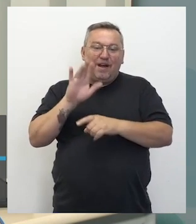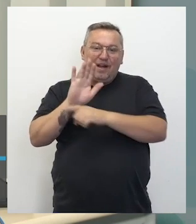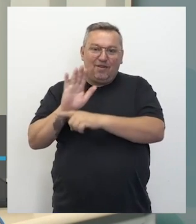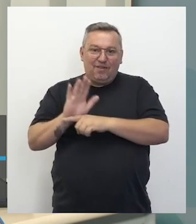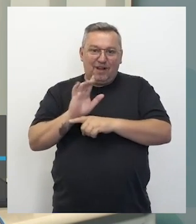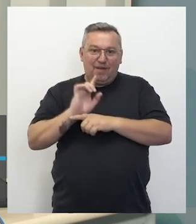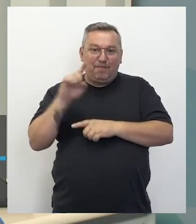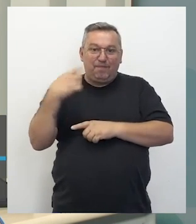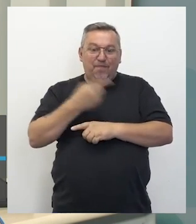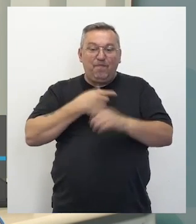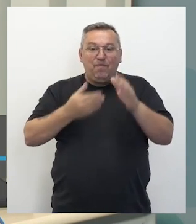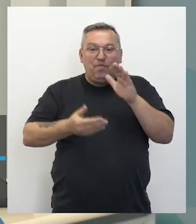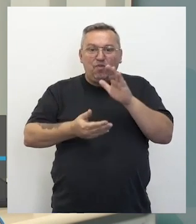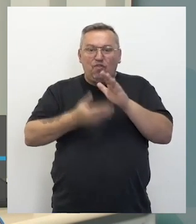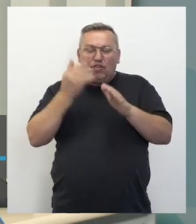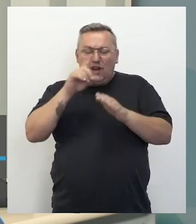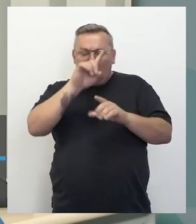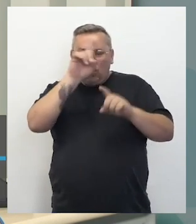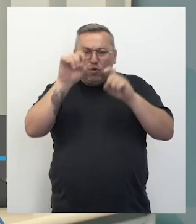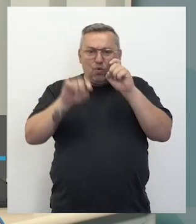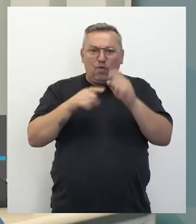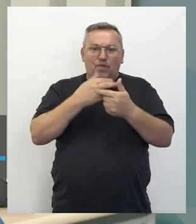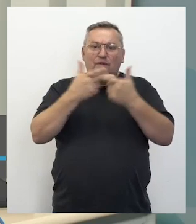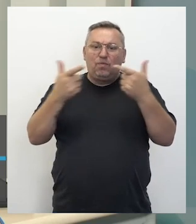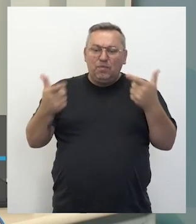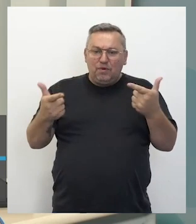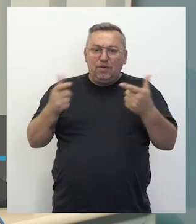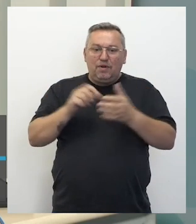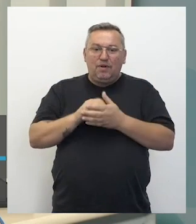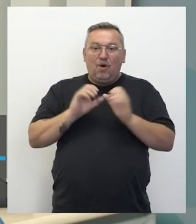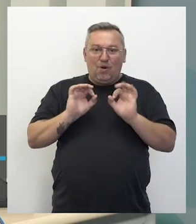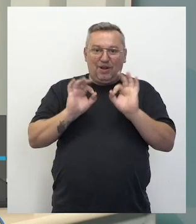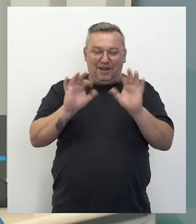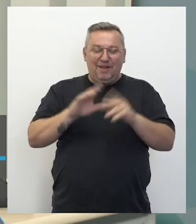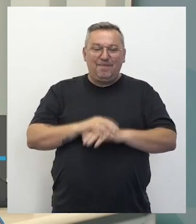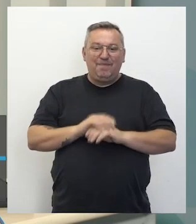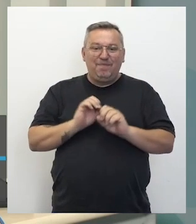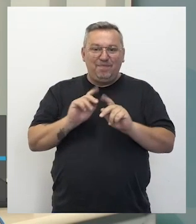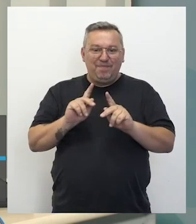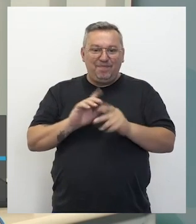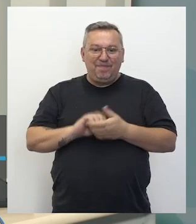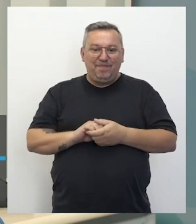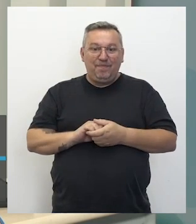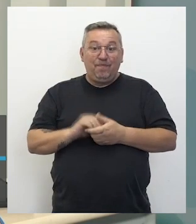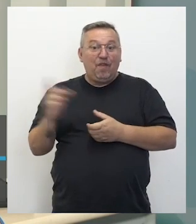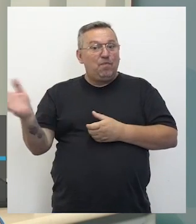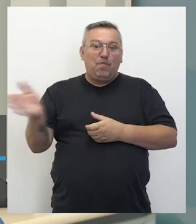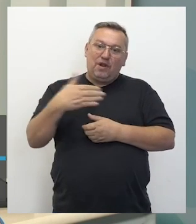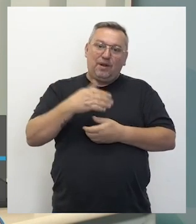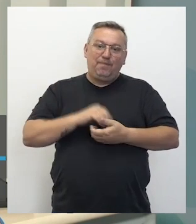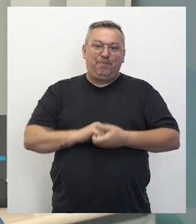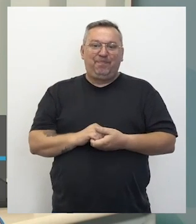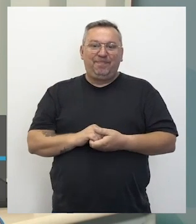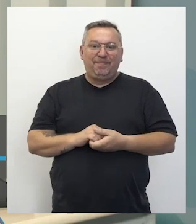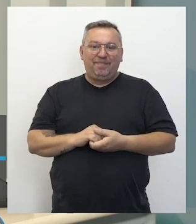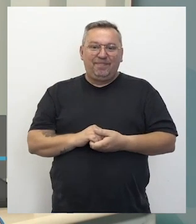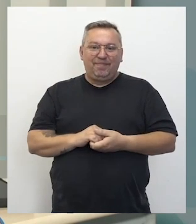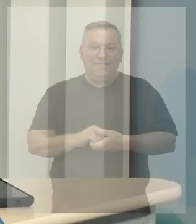aqui a tirar alguns tabus, algumas dúvidas aí sobre esse mundo animal, certo? Certo. Então, bora lá!